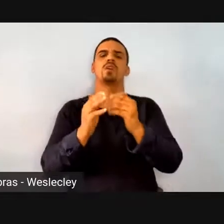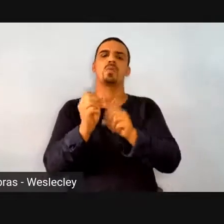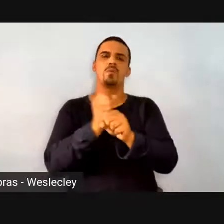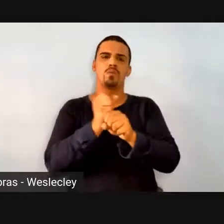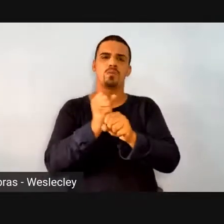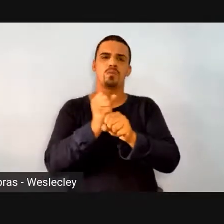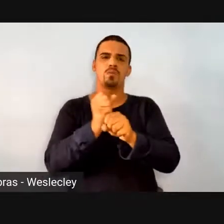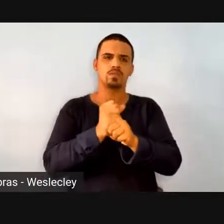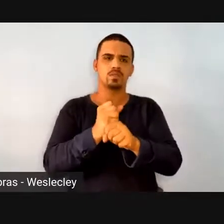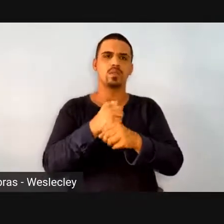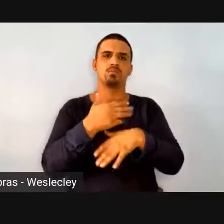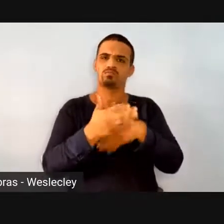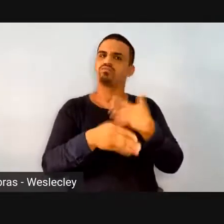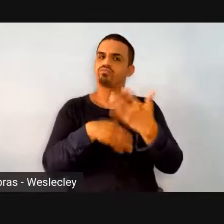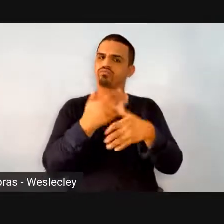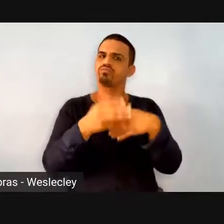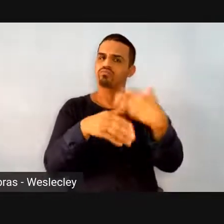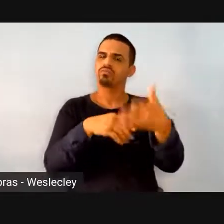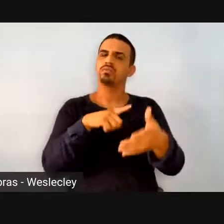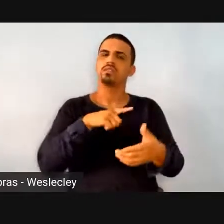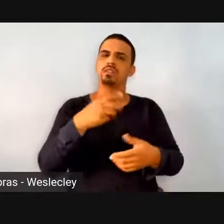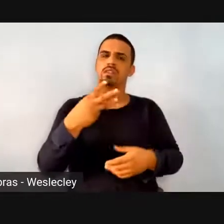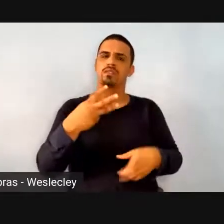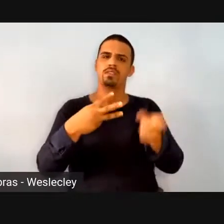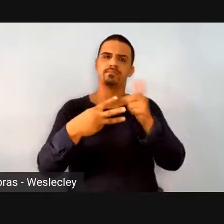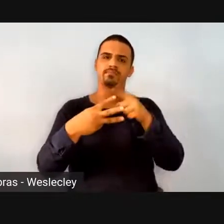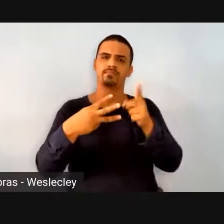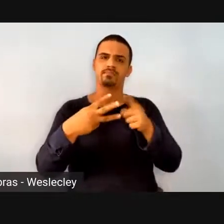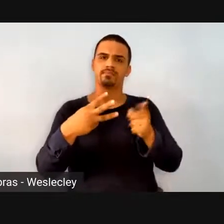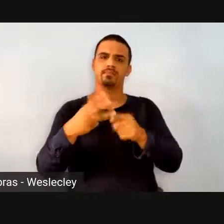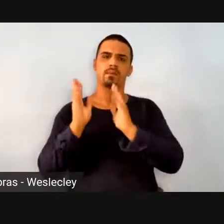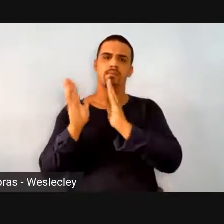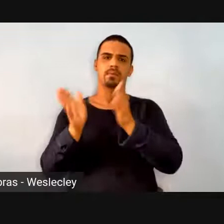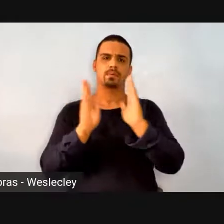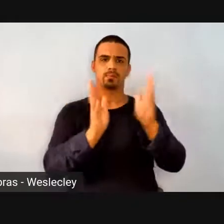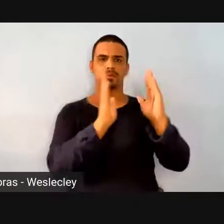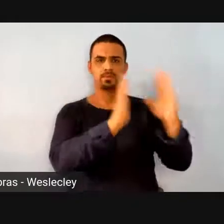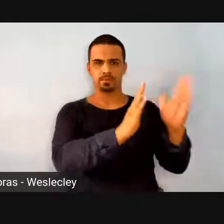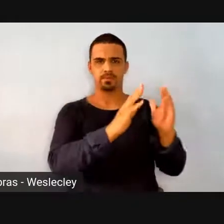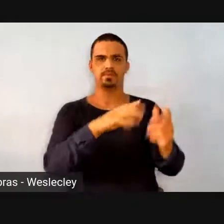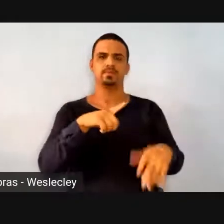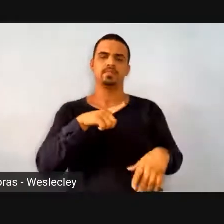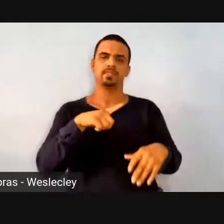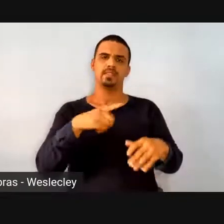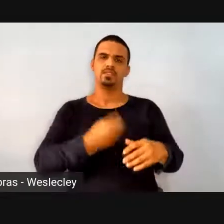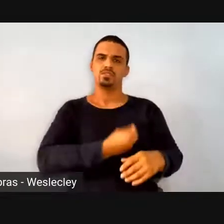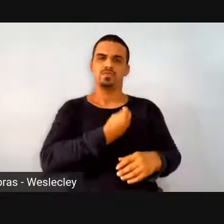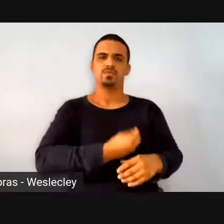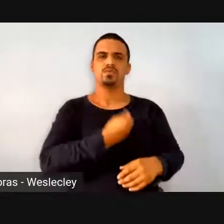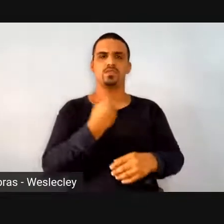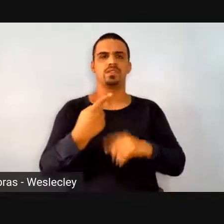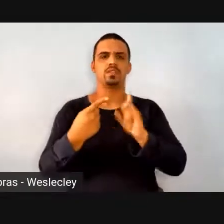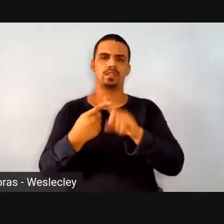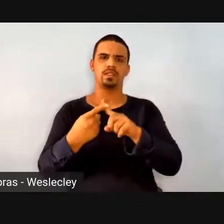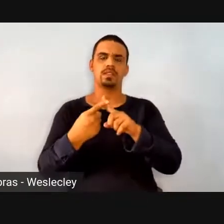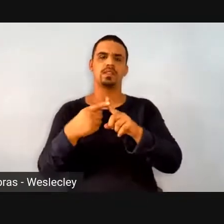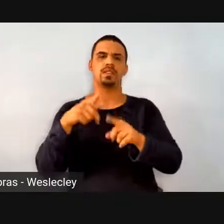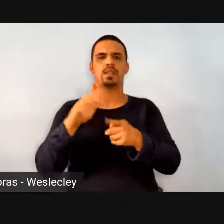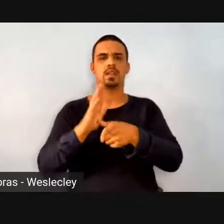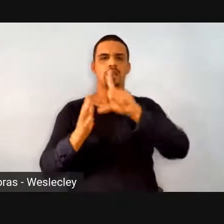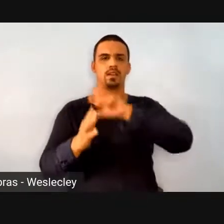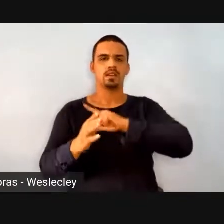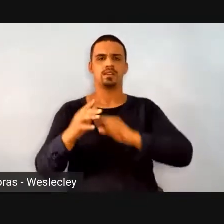tempos, né? A gente teve essas 3 fases aí que a gente vivenciou, o período aí pré-Fernando